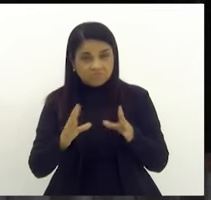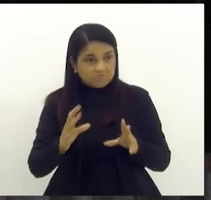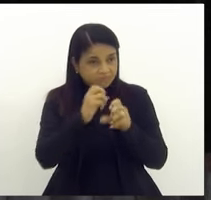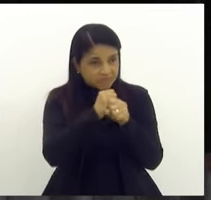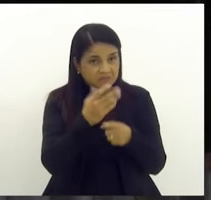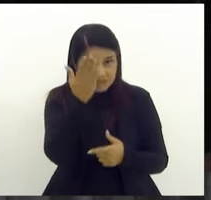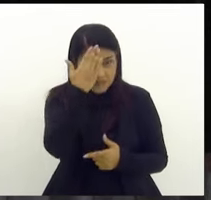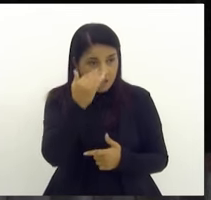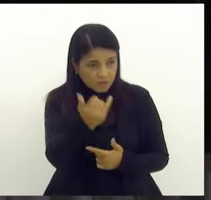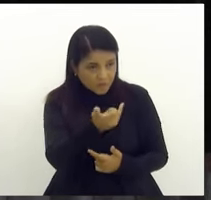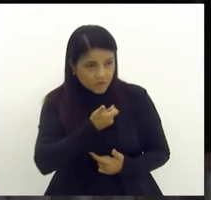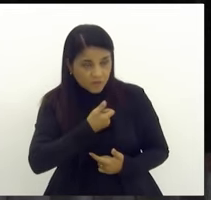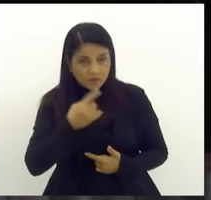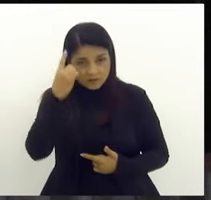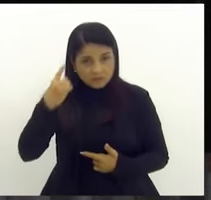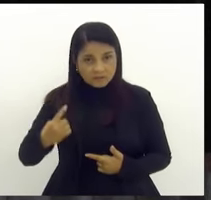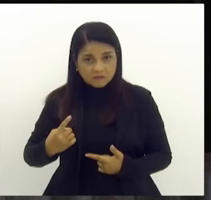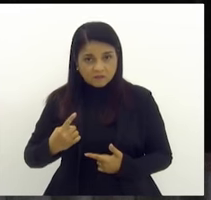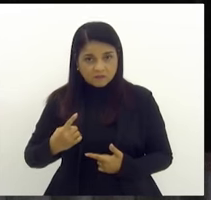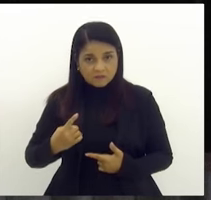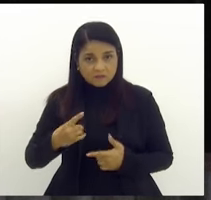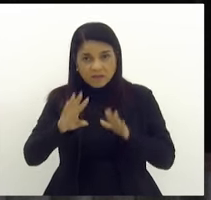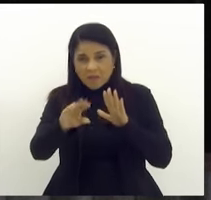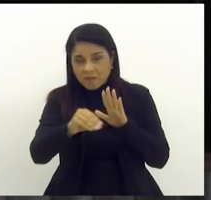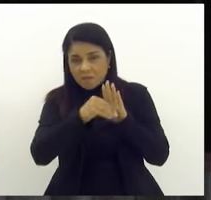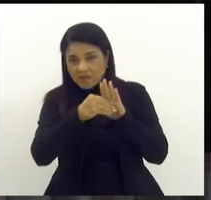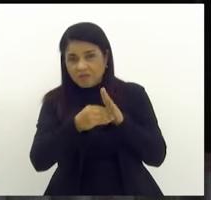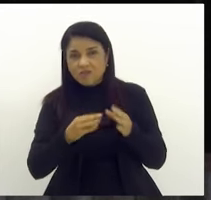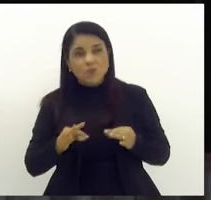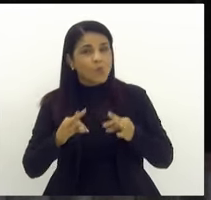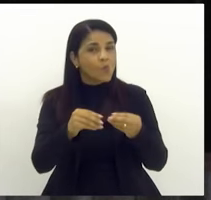sabe dizer Dan quantas emendas a to